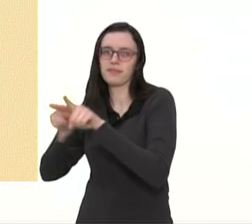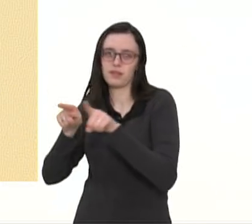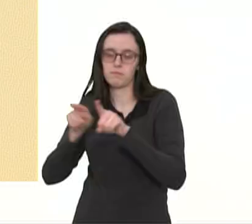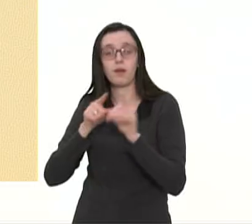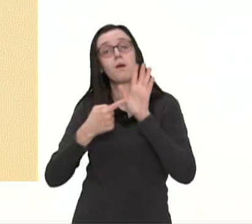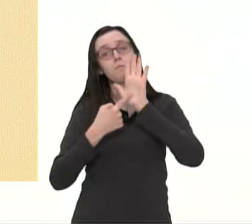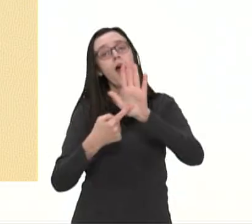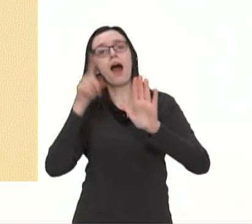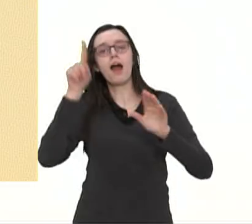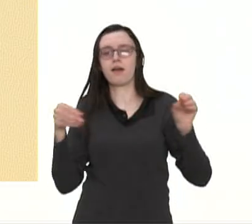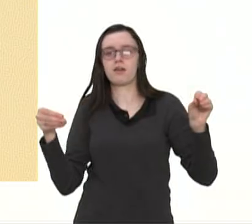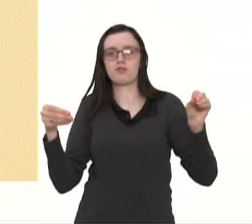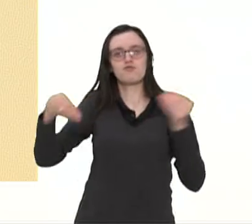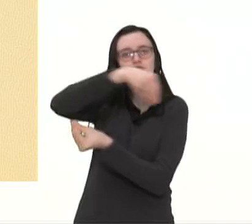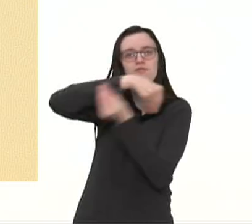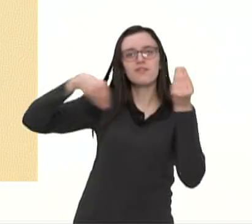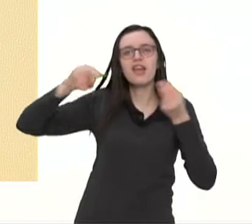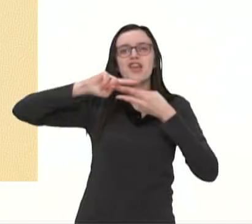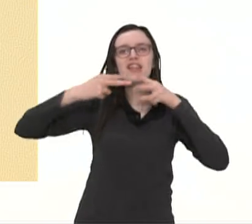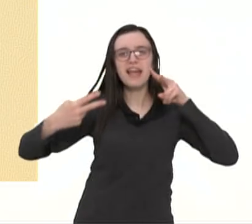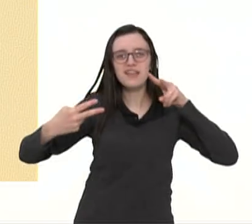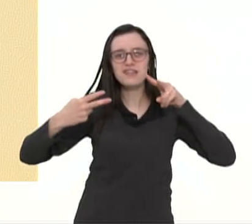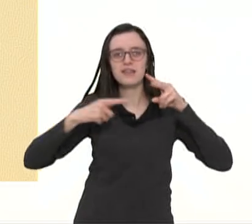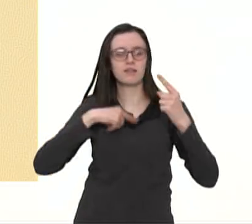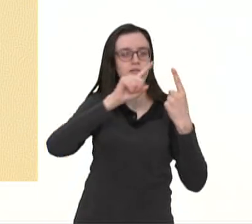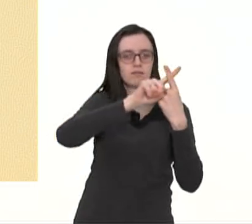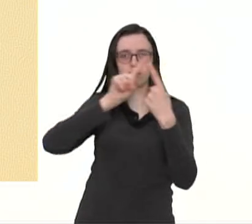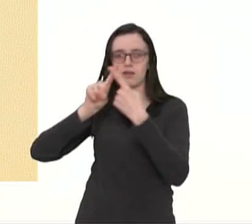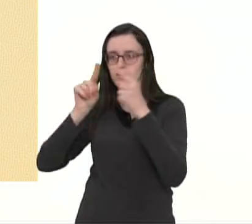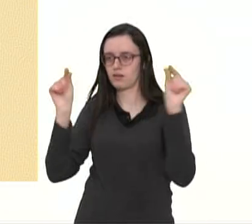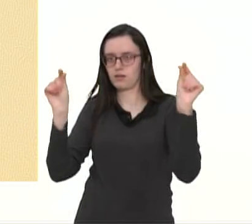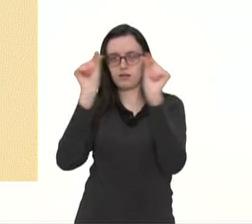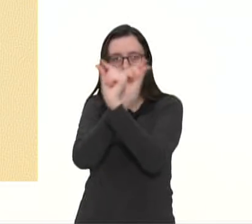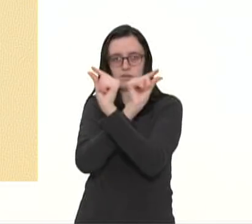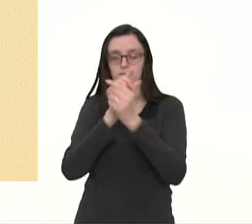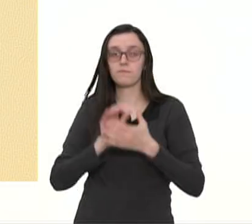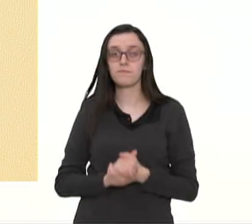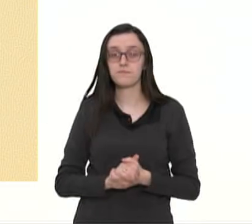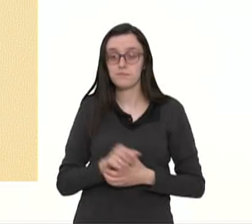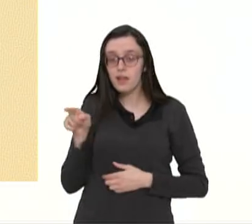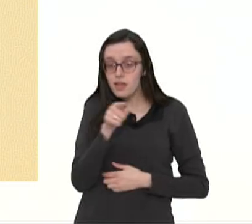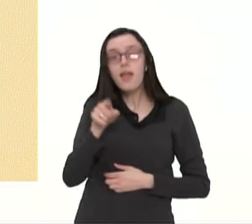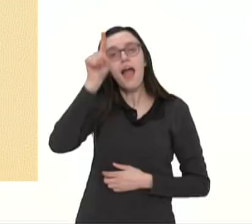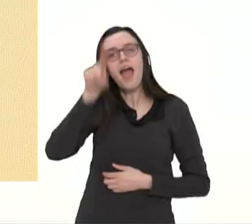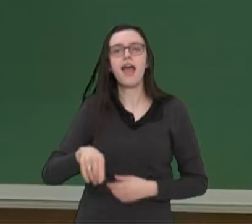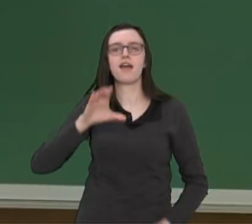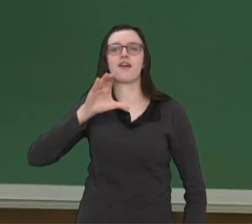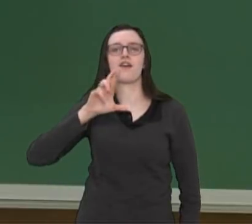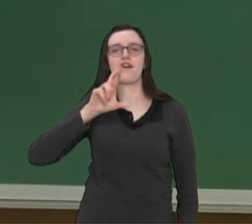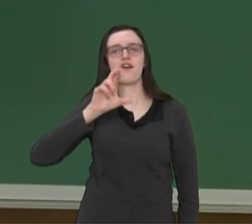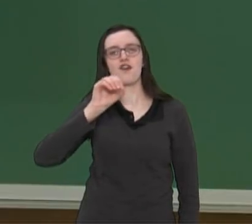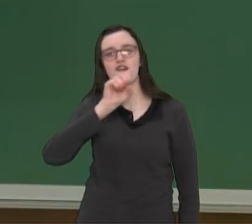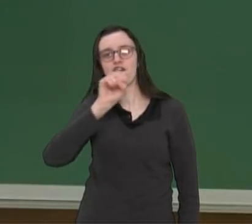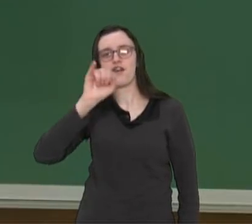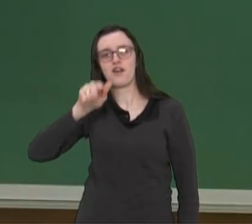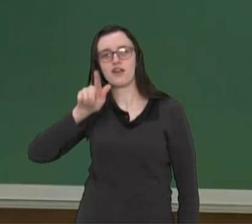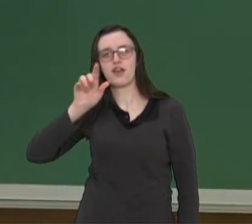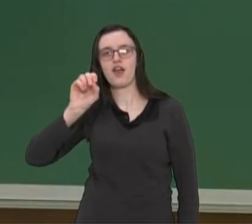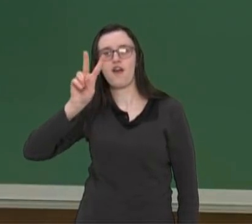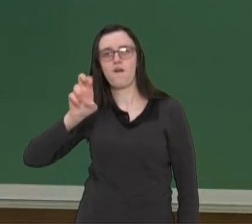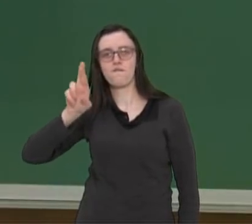ocorreu uma troca de material genético entre os cromossomos homólogos, tá? Isso aqui é o crossing over, a troca de material